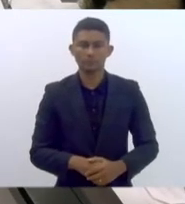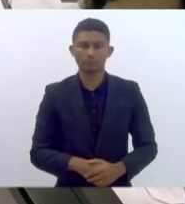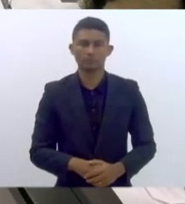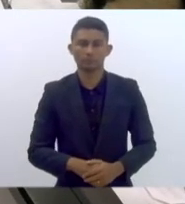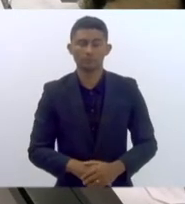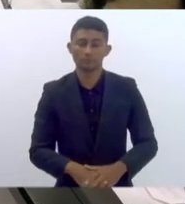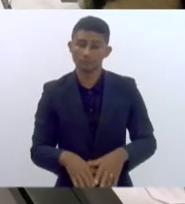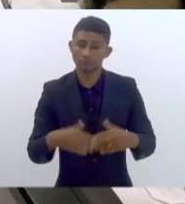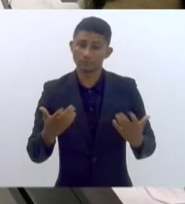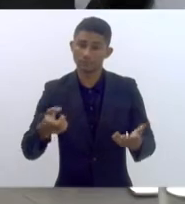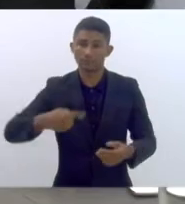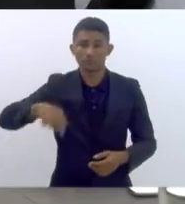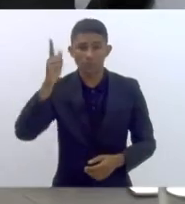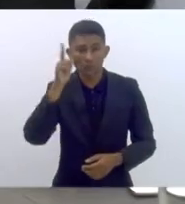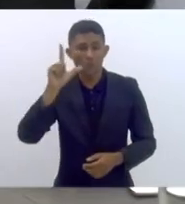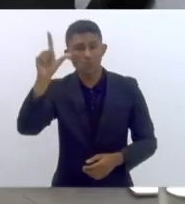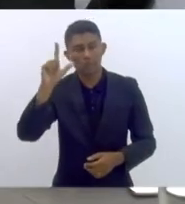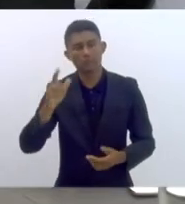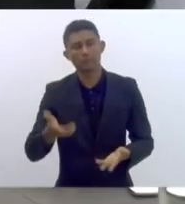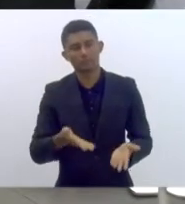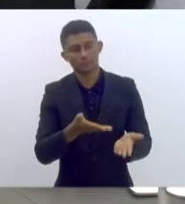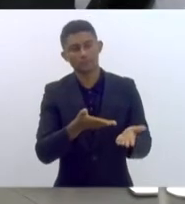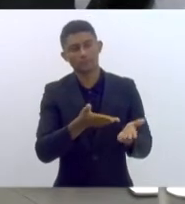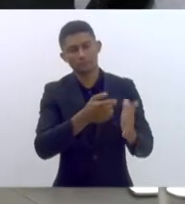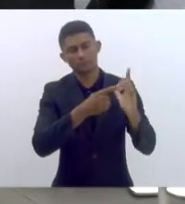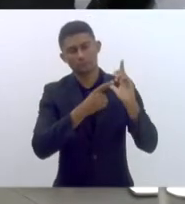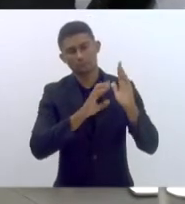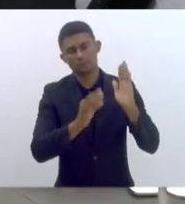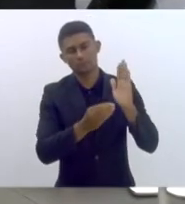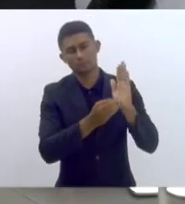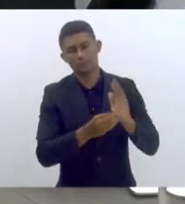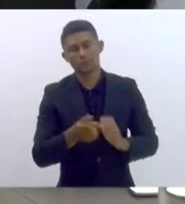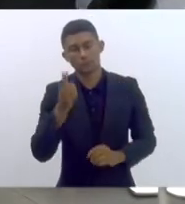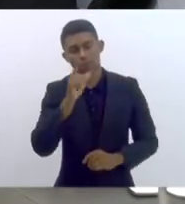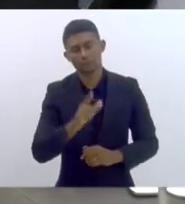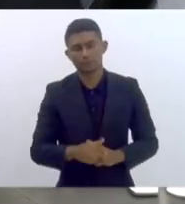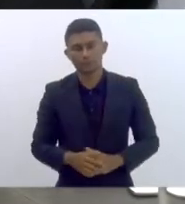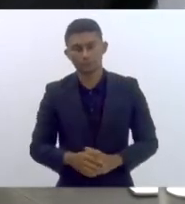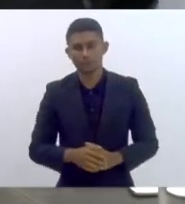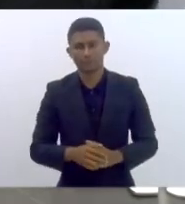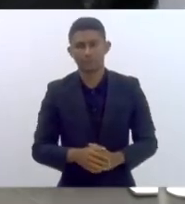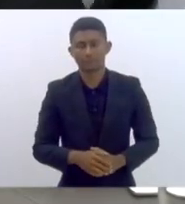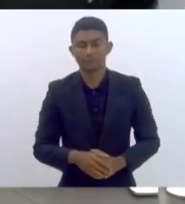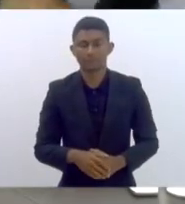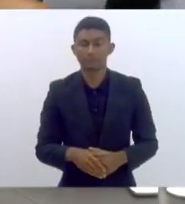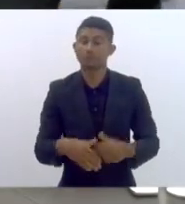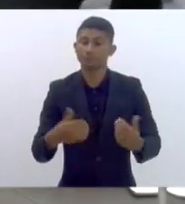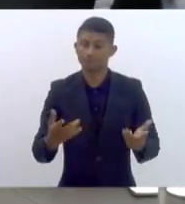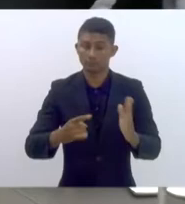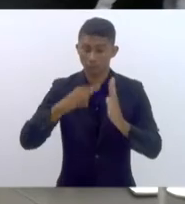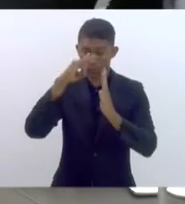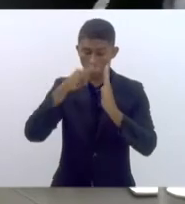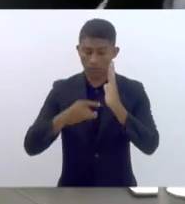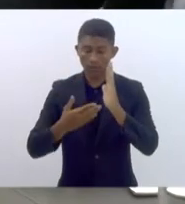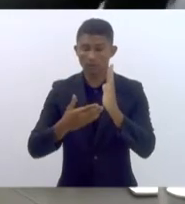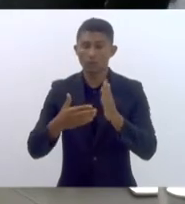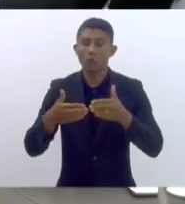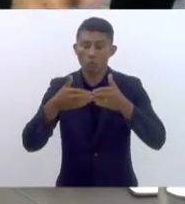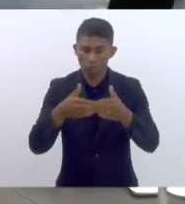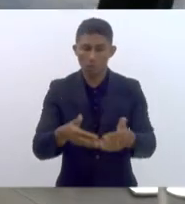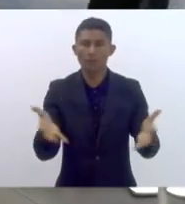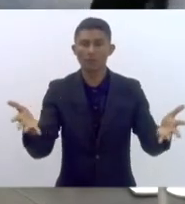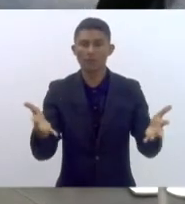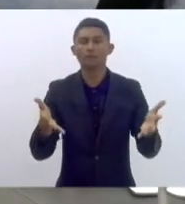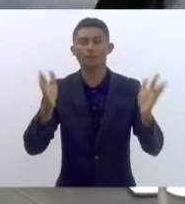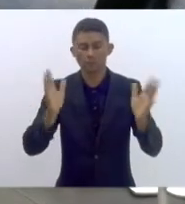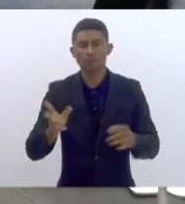Então, a gente conseguiu inseri-la também nesse saldo. É, então, esse contrato, ele inicia-se com esse saldo dos